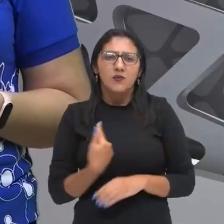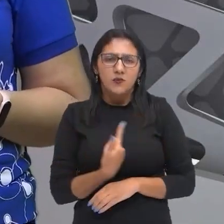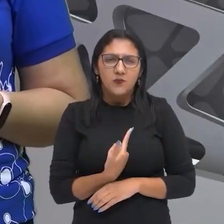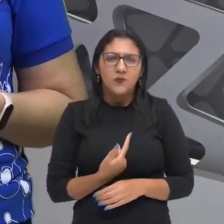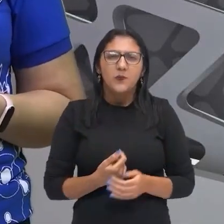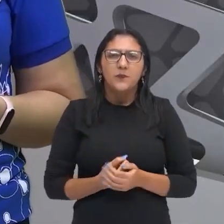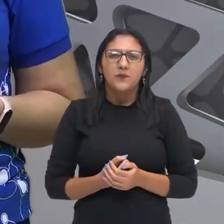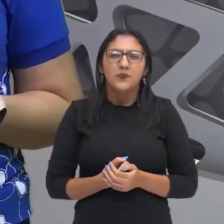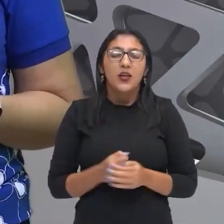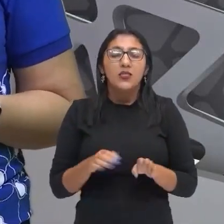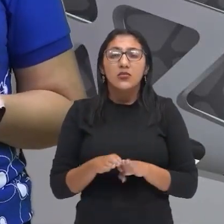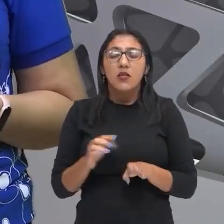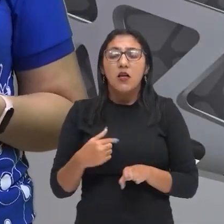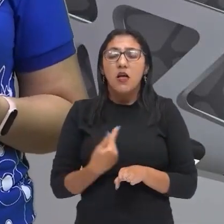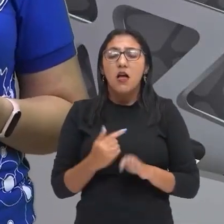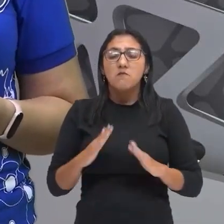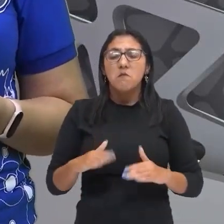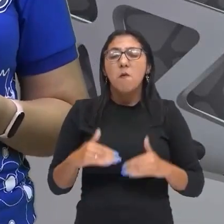possa melhorar